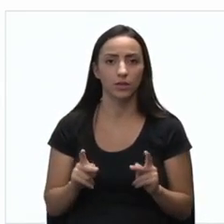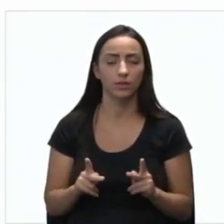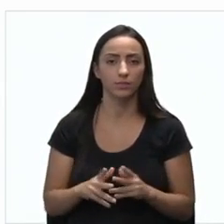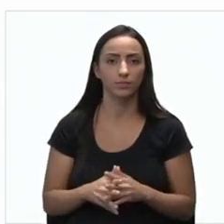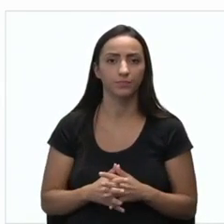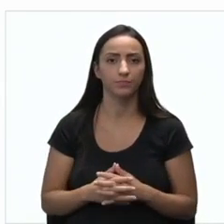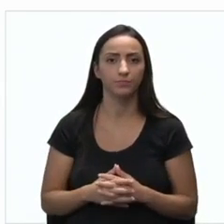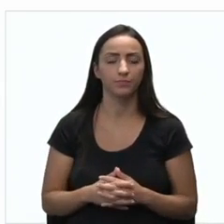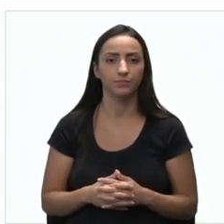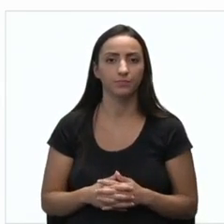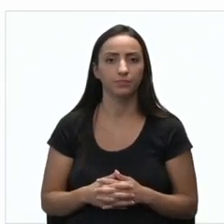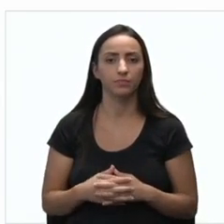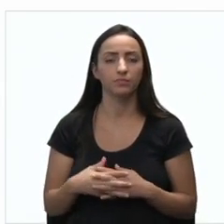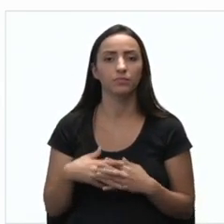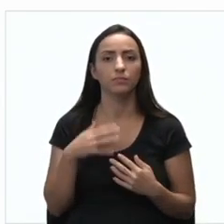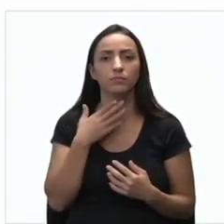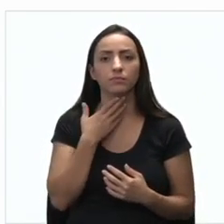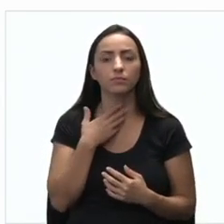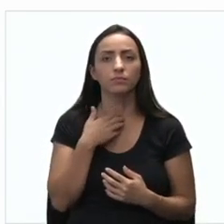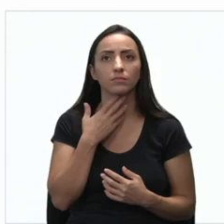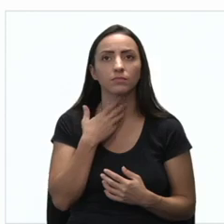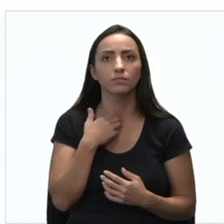certo? Então,